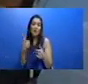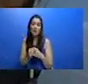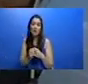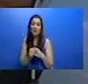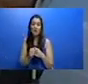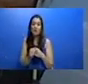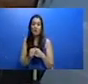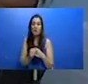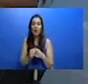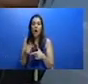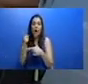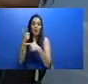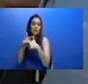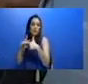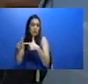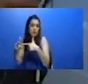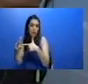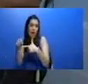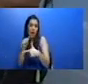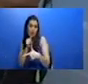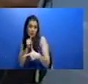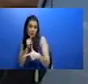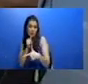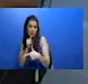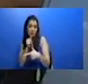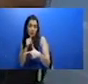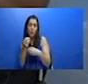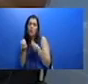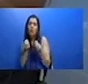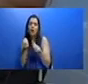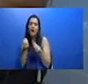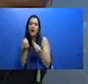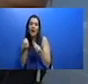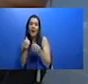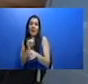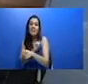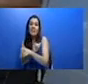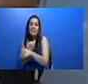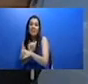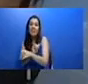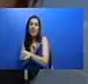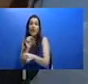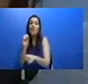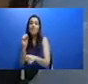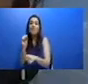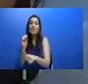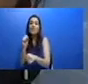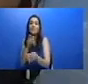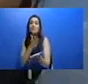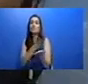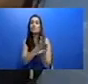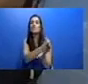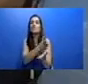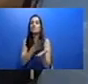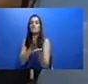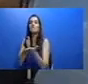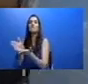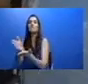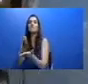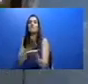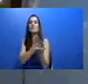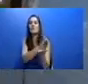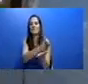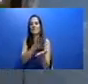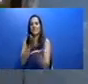ainda a divisão, por enquanto. Então, a estratégia que nós vamos utilizar aqui, pegar esses R$ 38,00